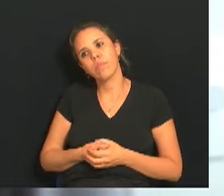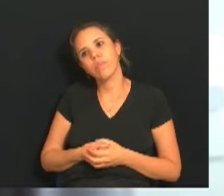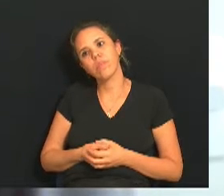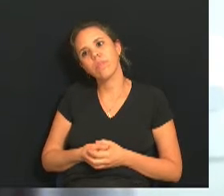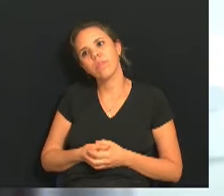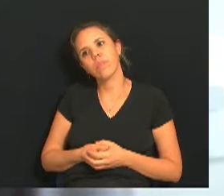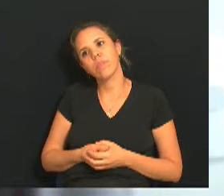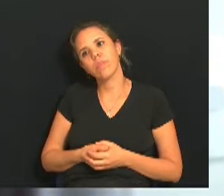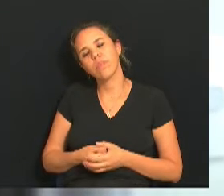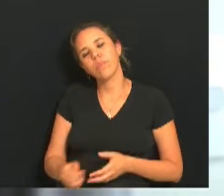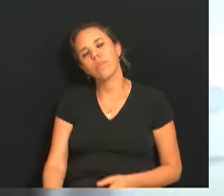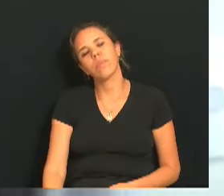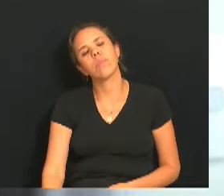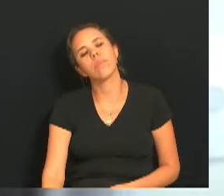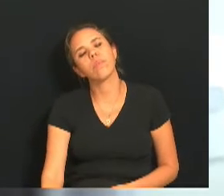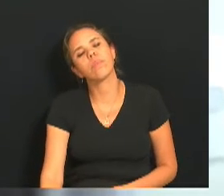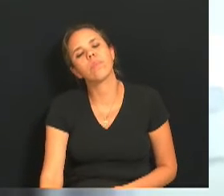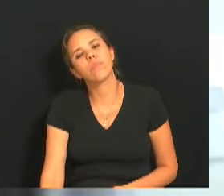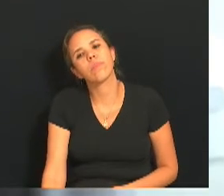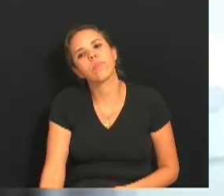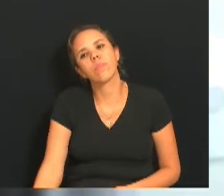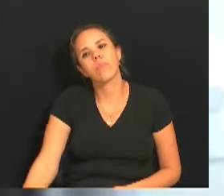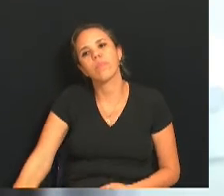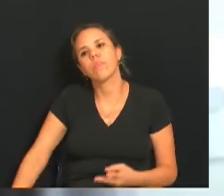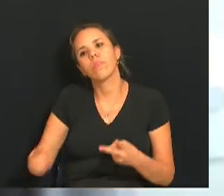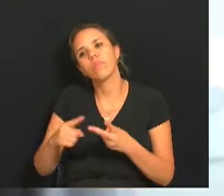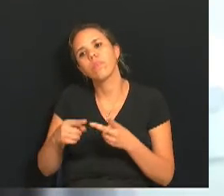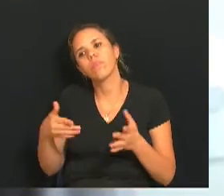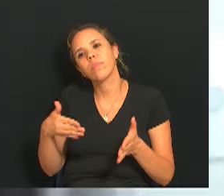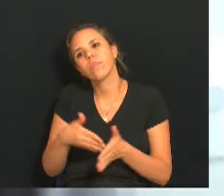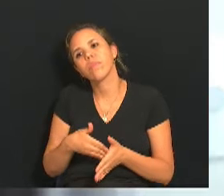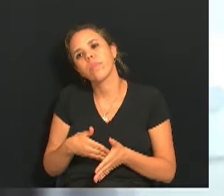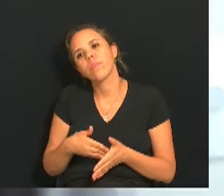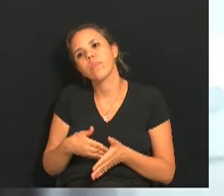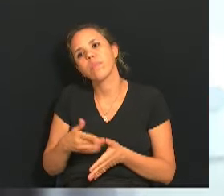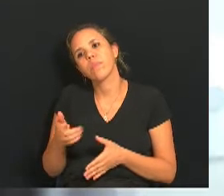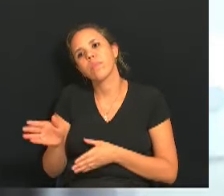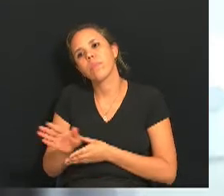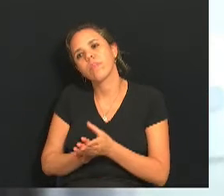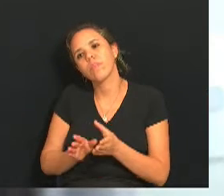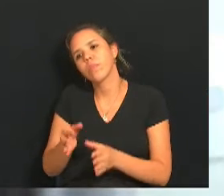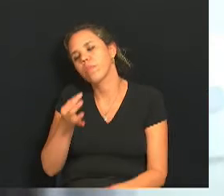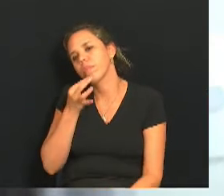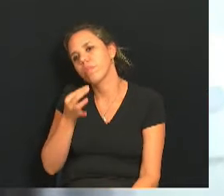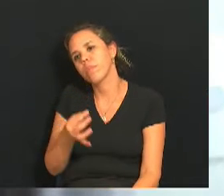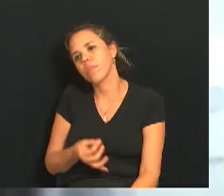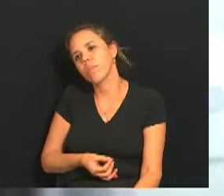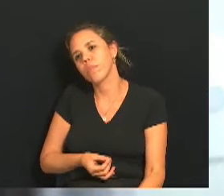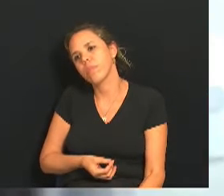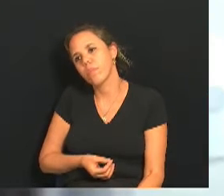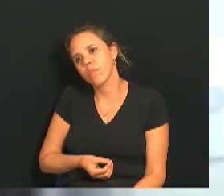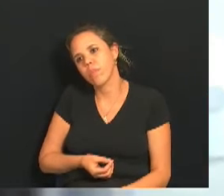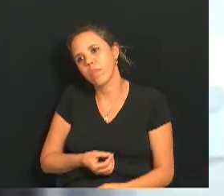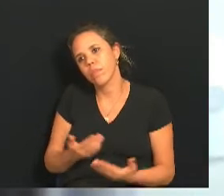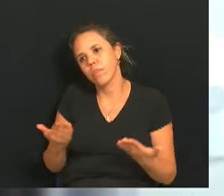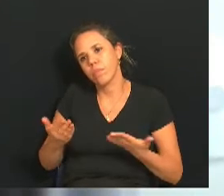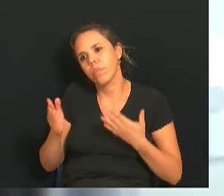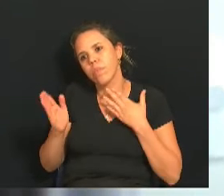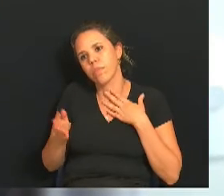elemento é a impossibilidade de você ter uma direção do conselho eleito pelos seus próprios pares, o que também hoje já